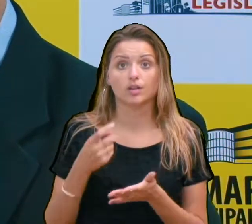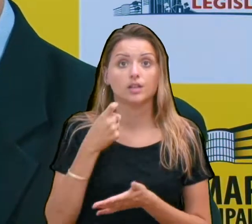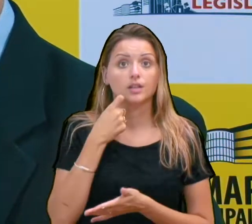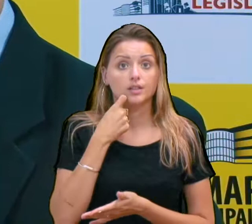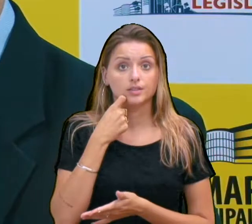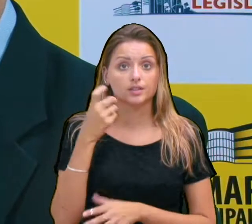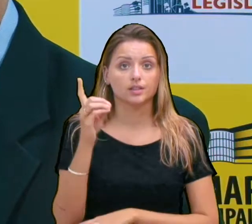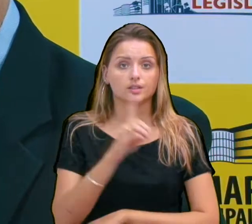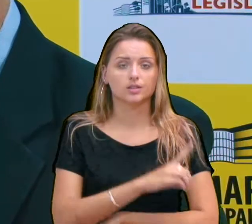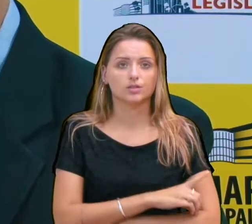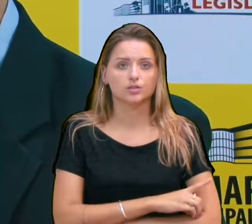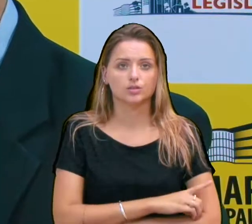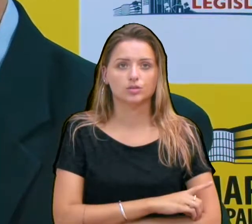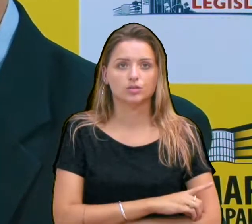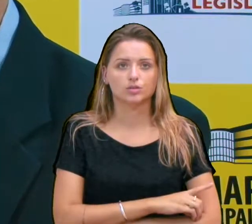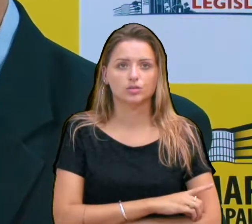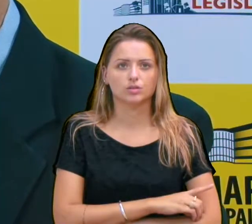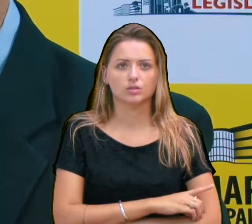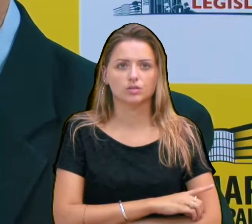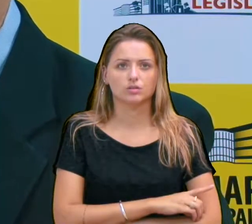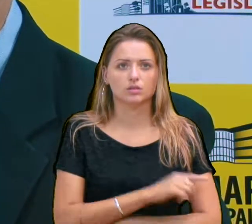sexta-feira,